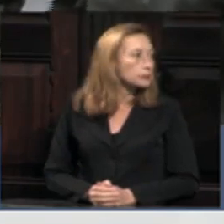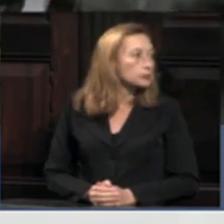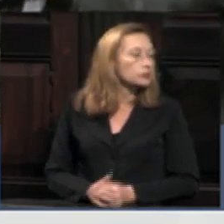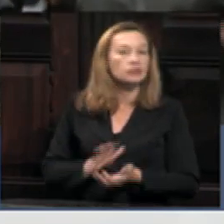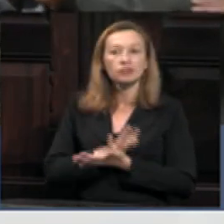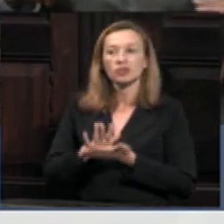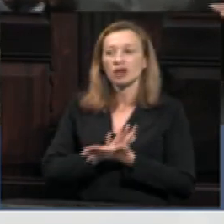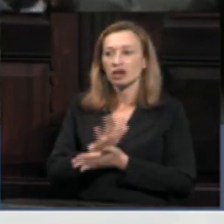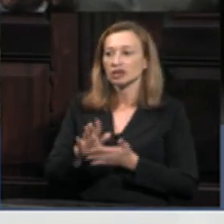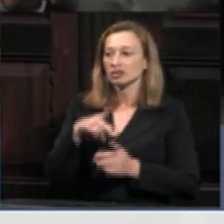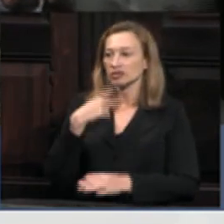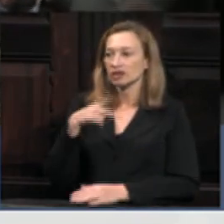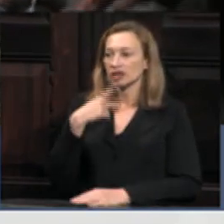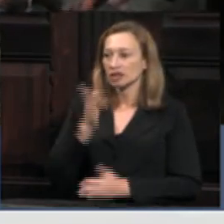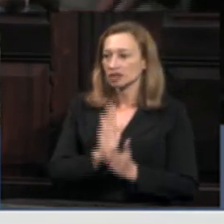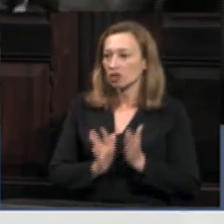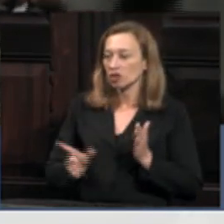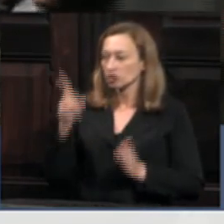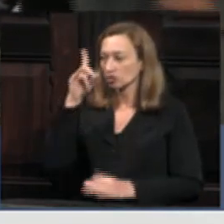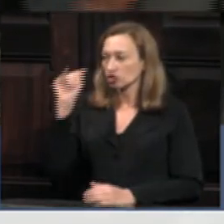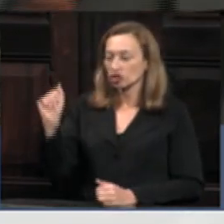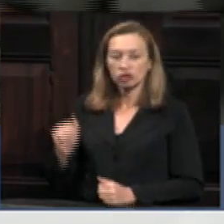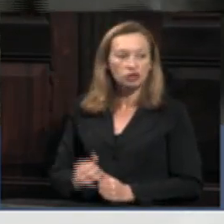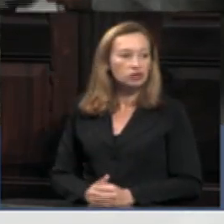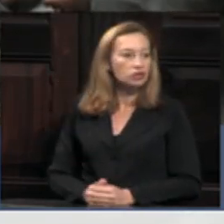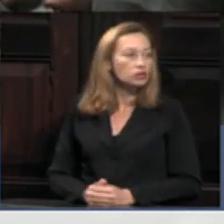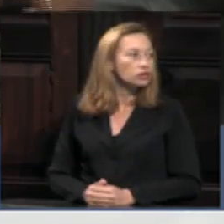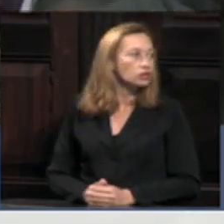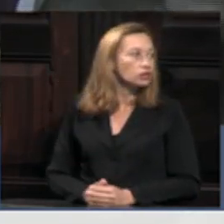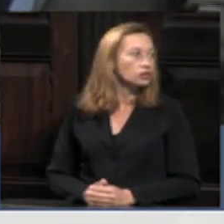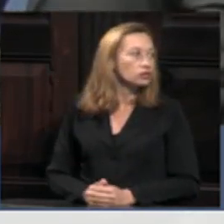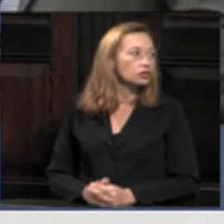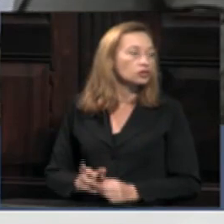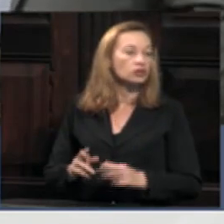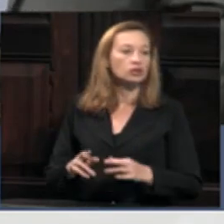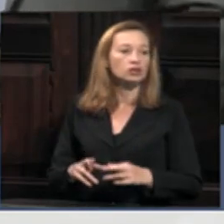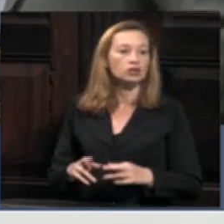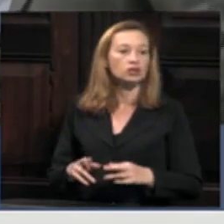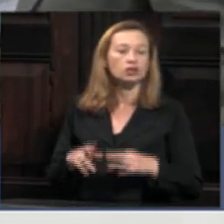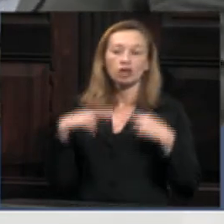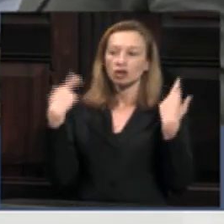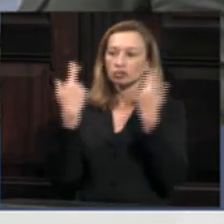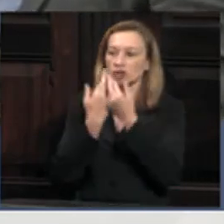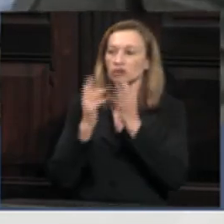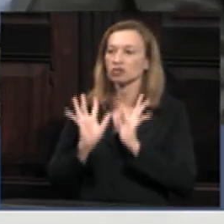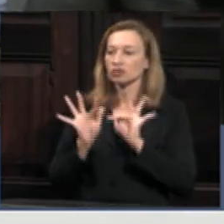Nada mais havendo a tratar na ordem do dia, passo ao expediente final.